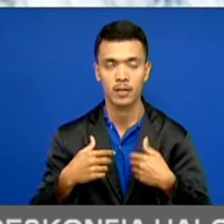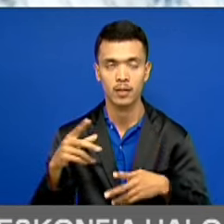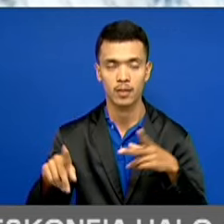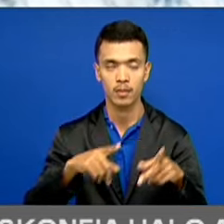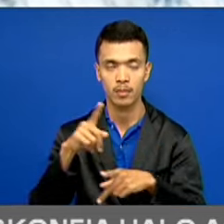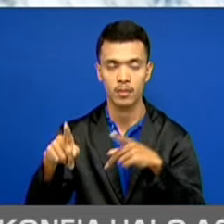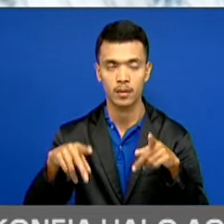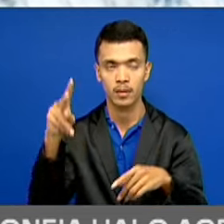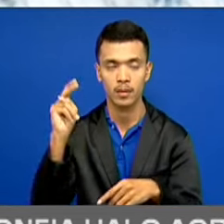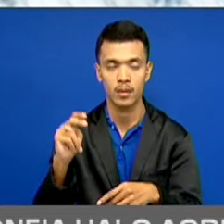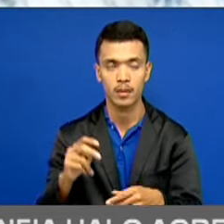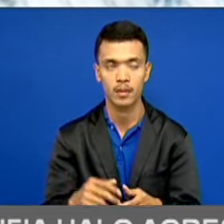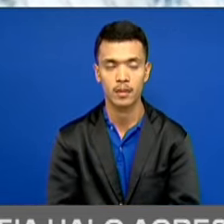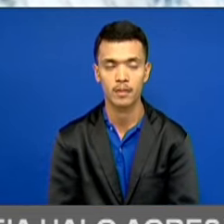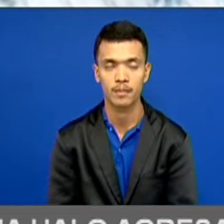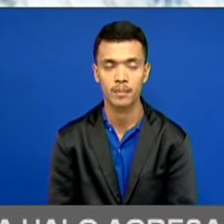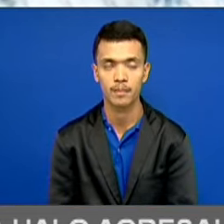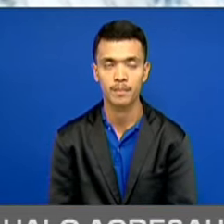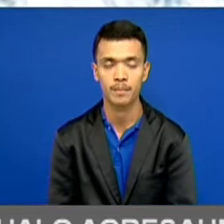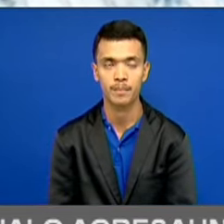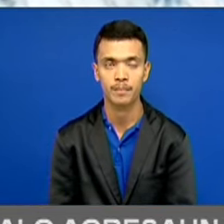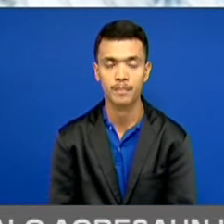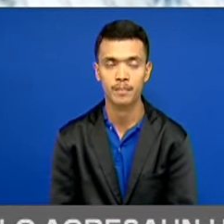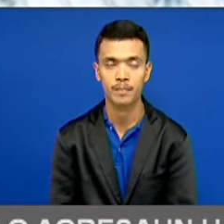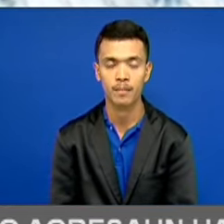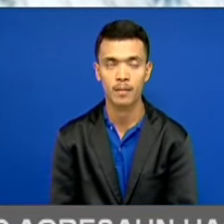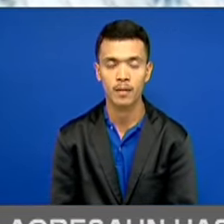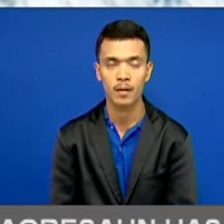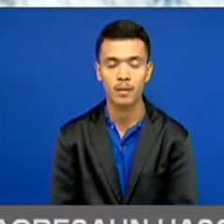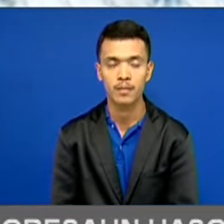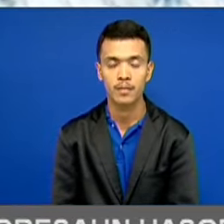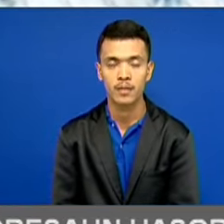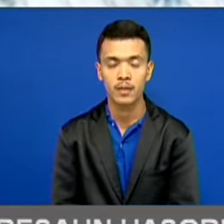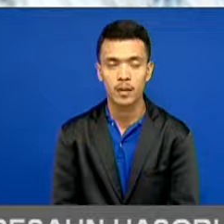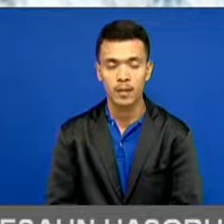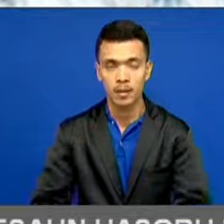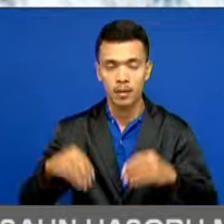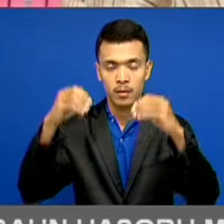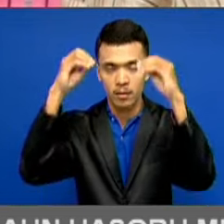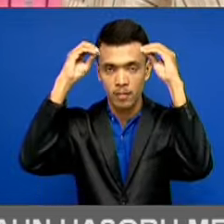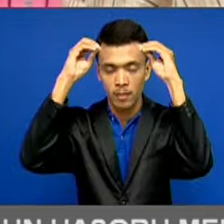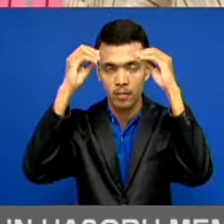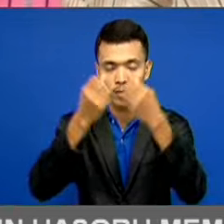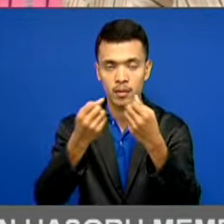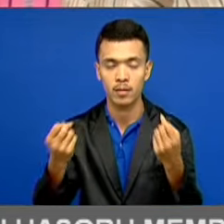de lá na área importante de Bemaca e Tabor Ciranento. A Turona elei sub número